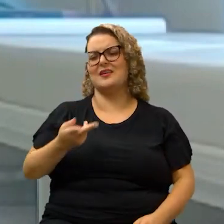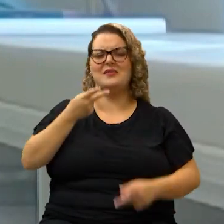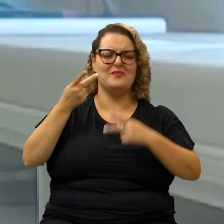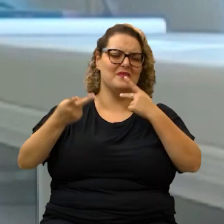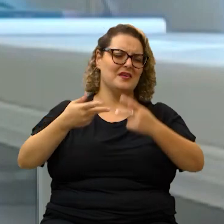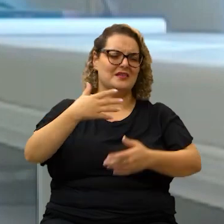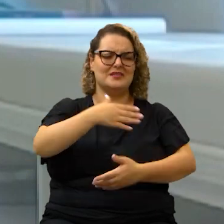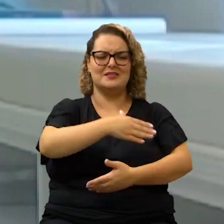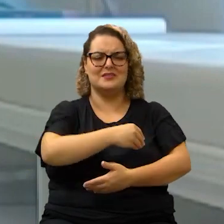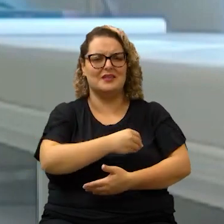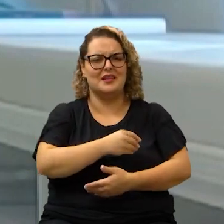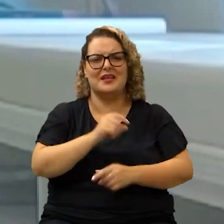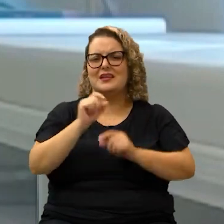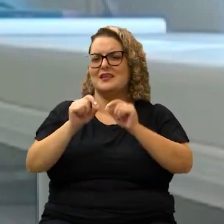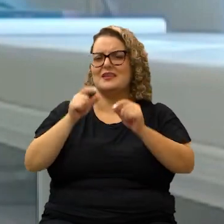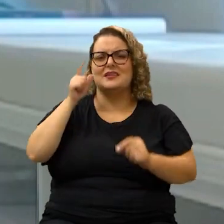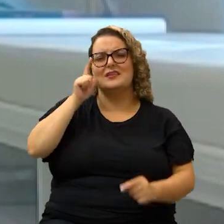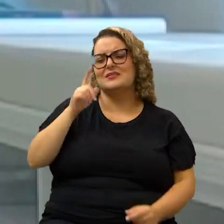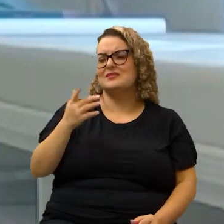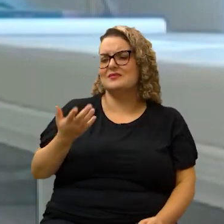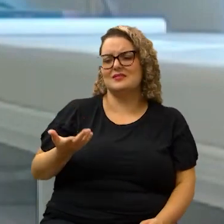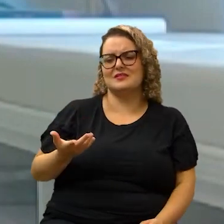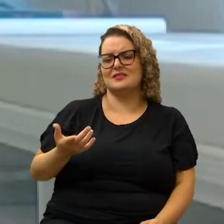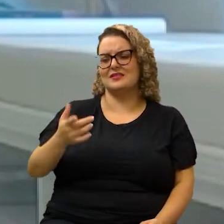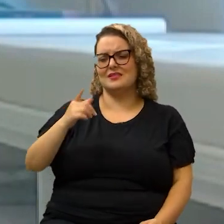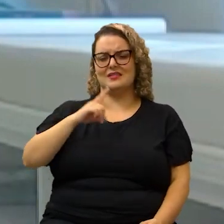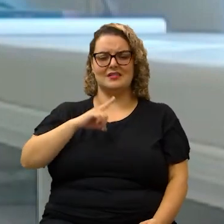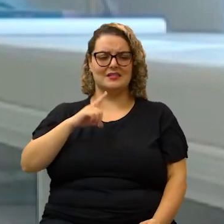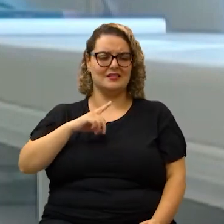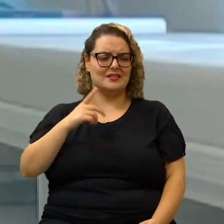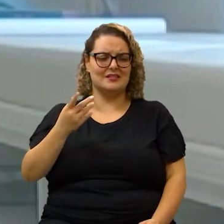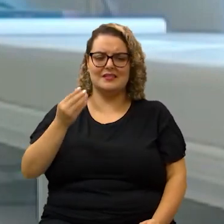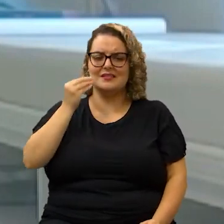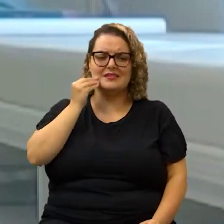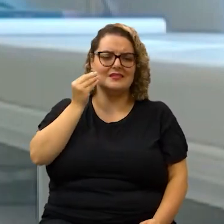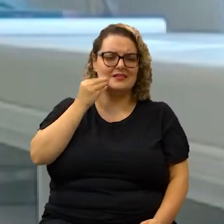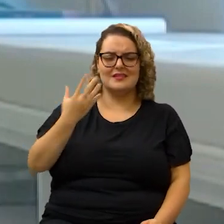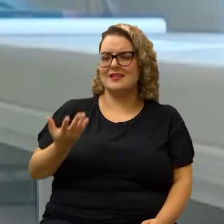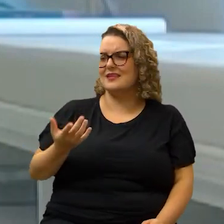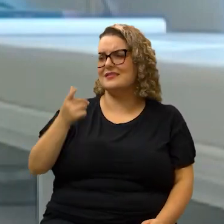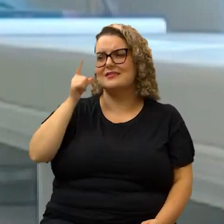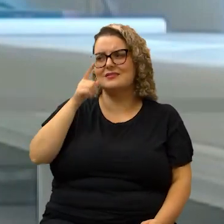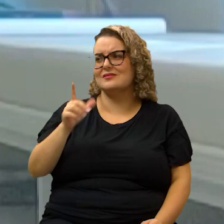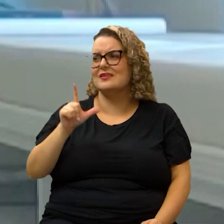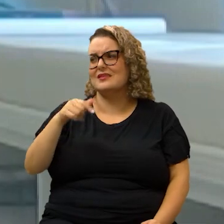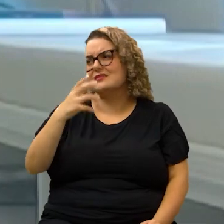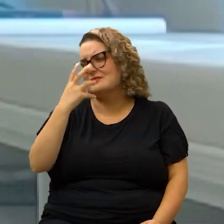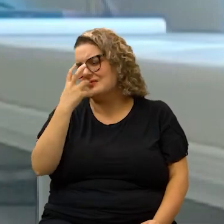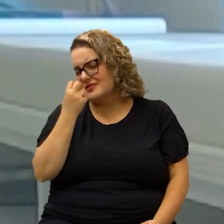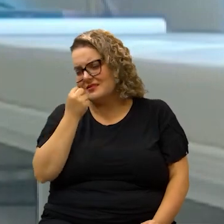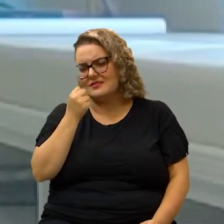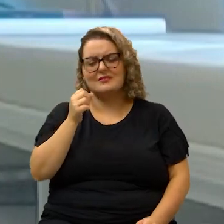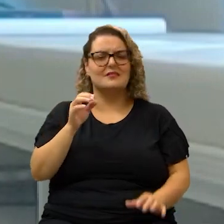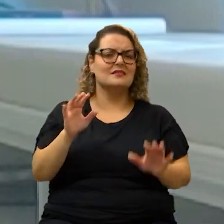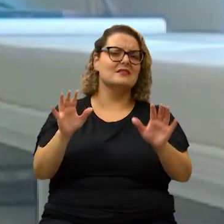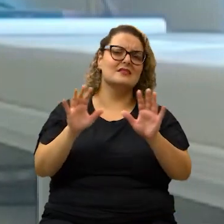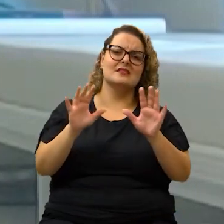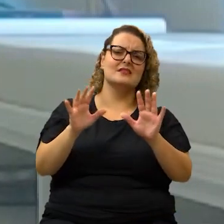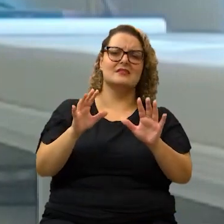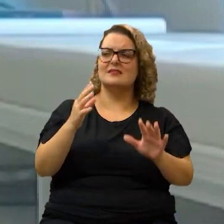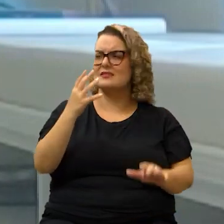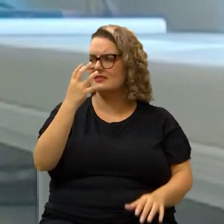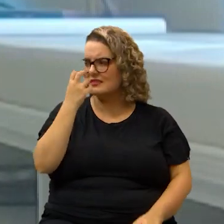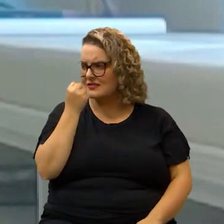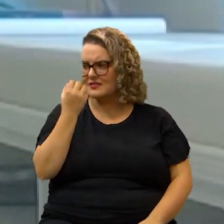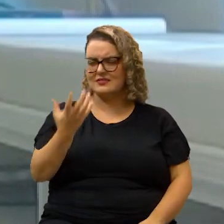consegue, e depois fica frustrado. Não, não se frustre. A gente não pode dizer que o leite materno não é o melhor alimento, ele